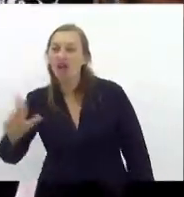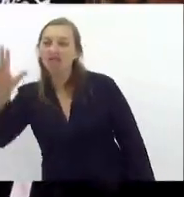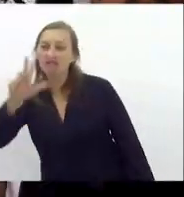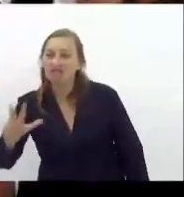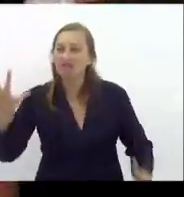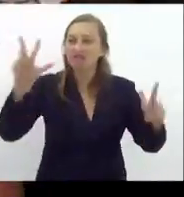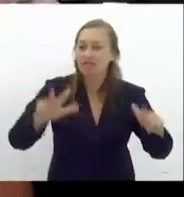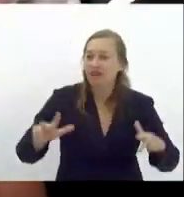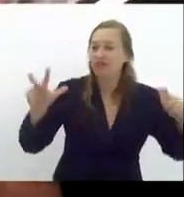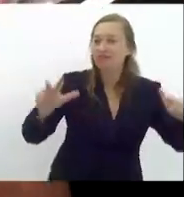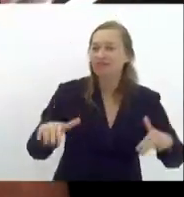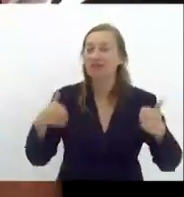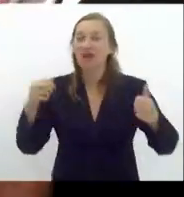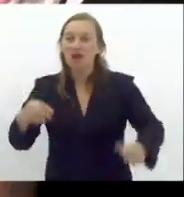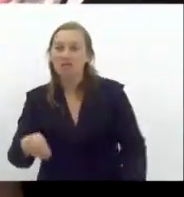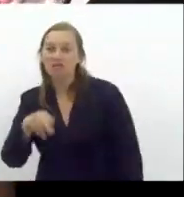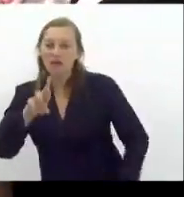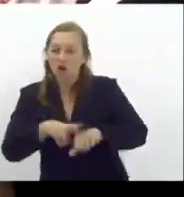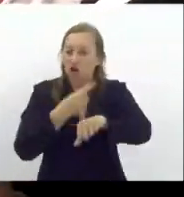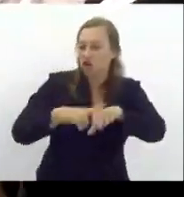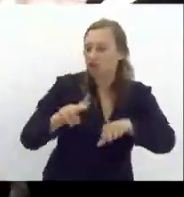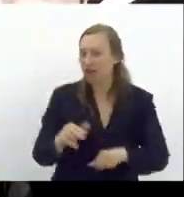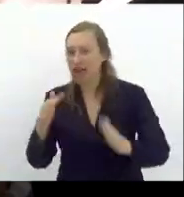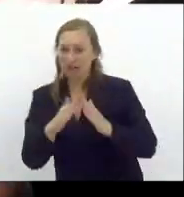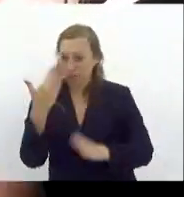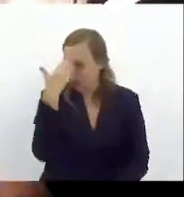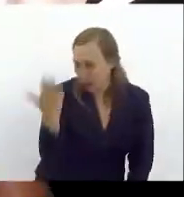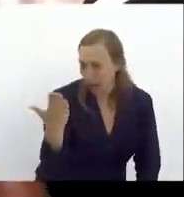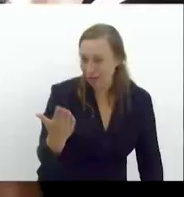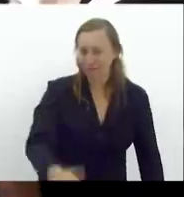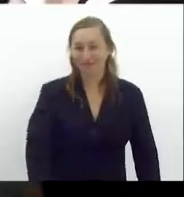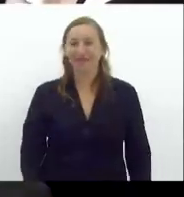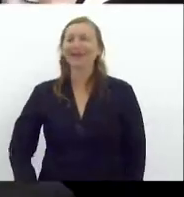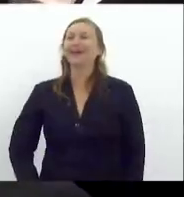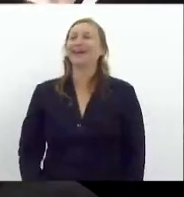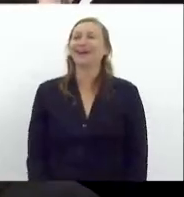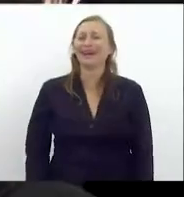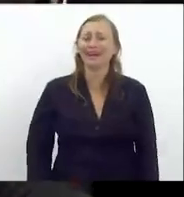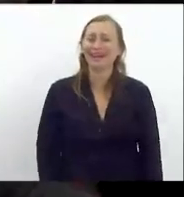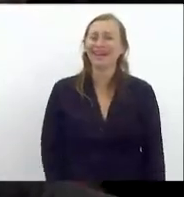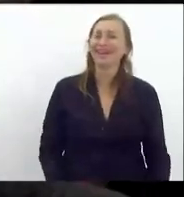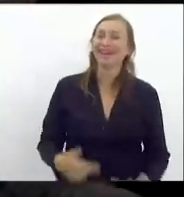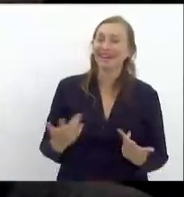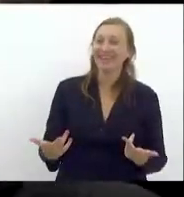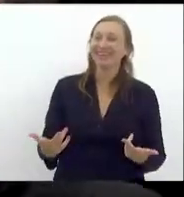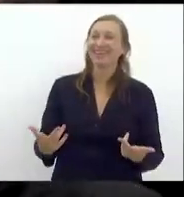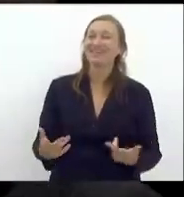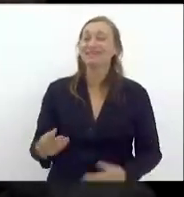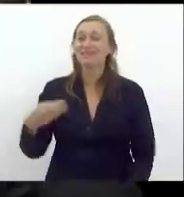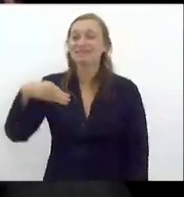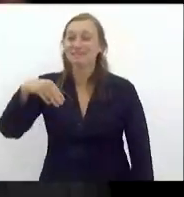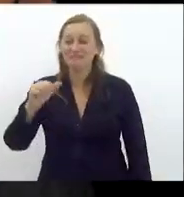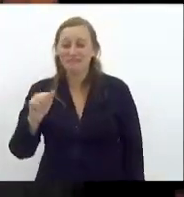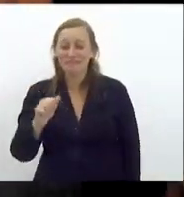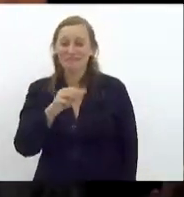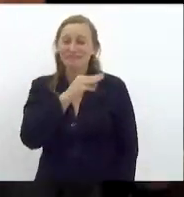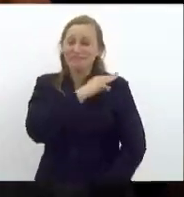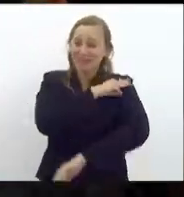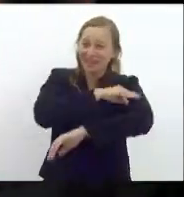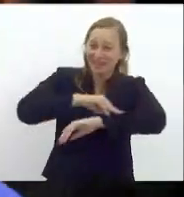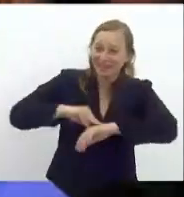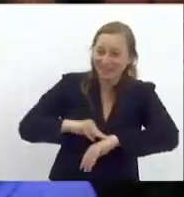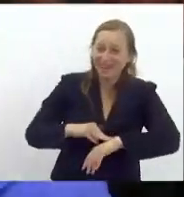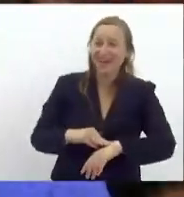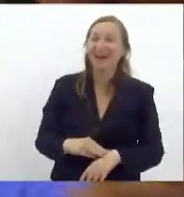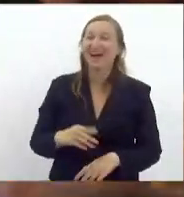sinistro eu vou estar na casa muito obrigado escola clandestina demais é batalha de